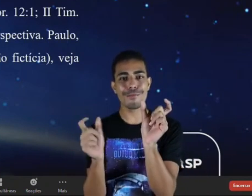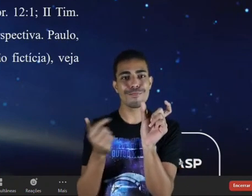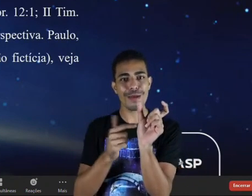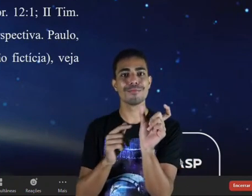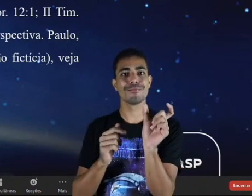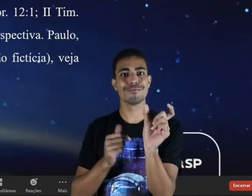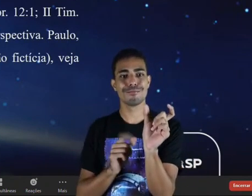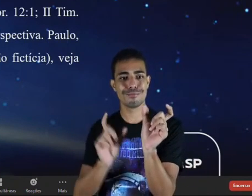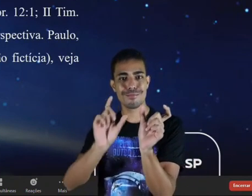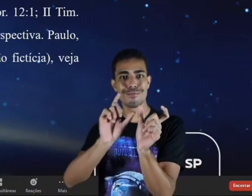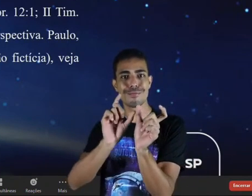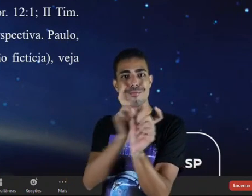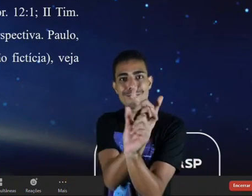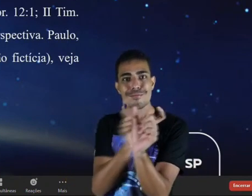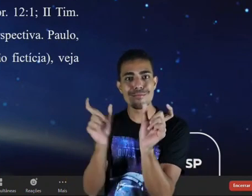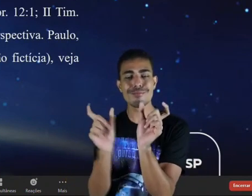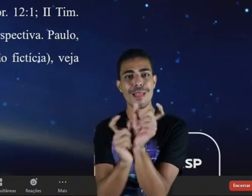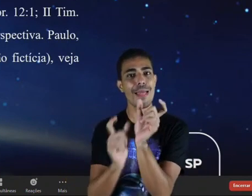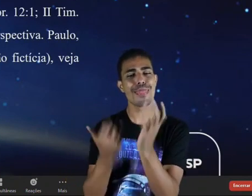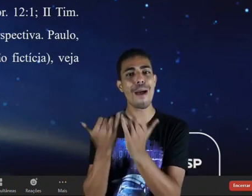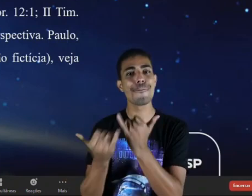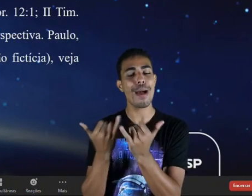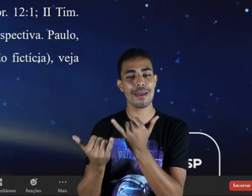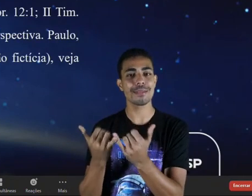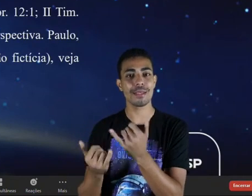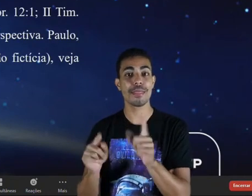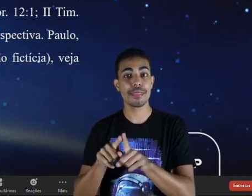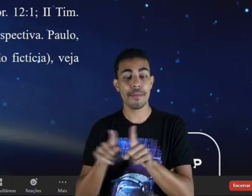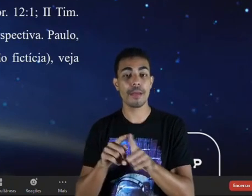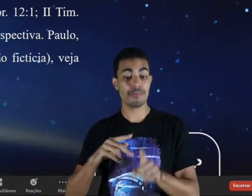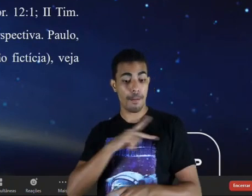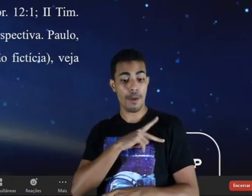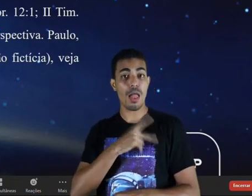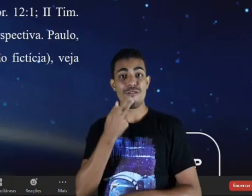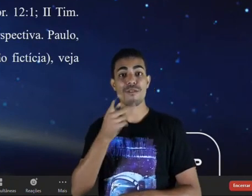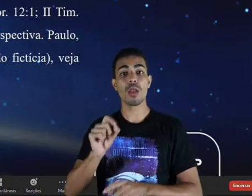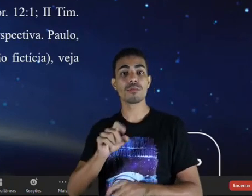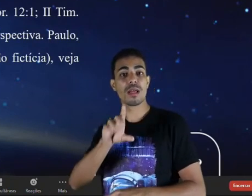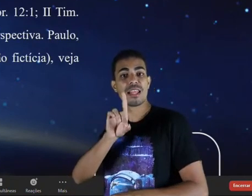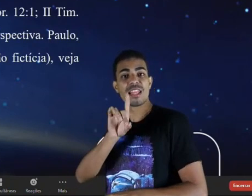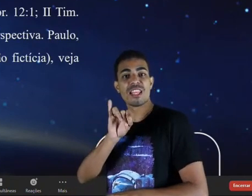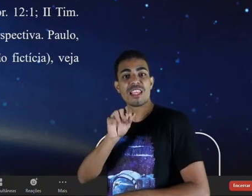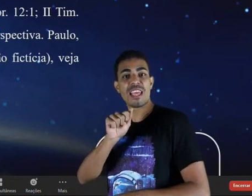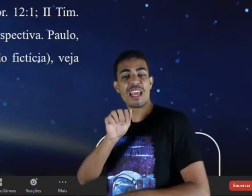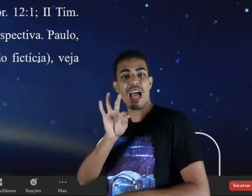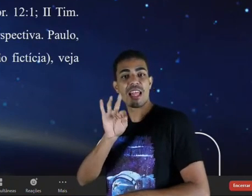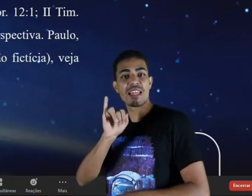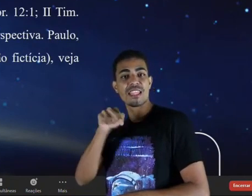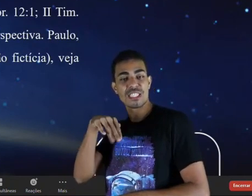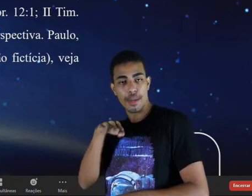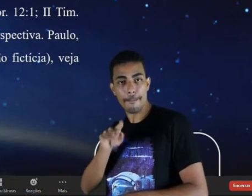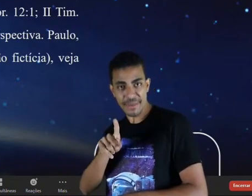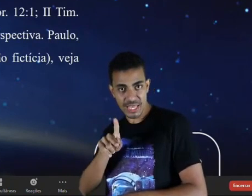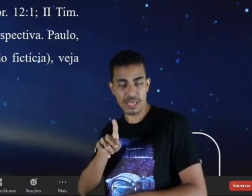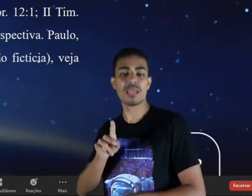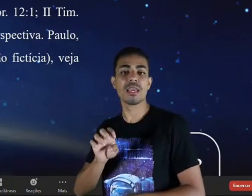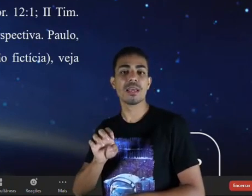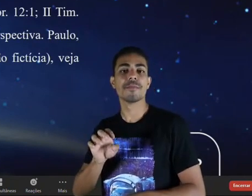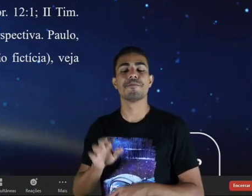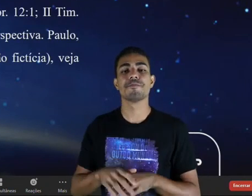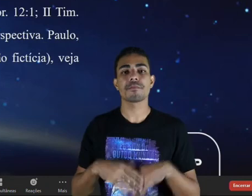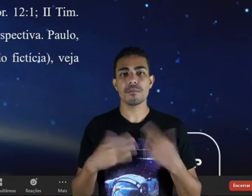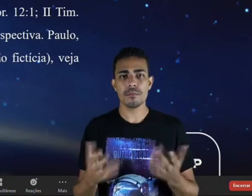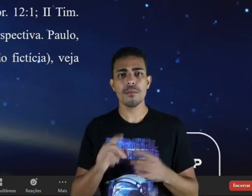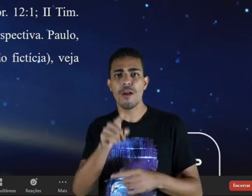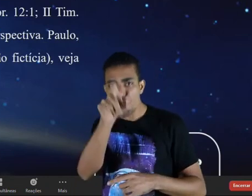exemplo, Paulo gosta de usar muito um recurso que a gente chama de diatribe. O que é diatribe? A diatribe é quando você